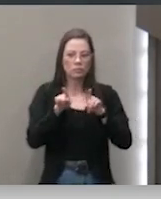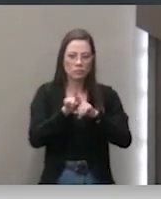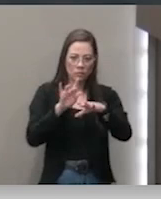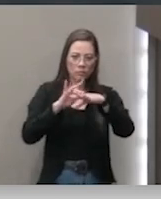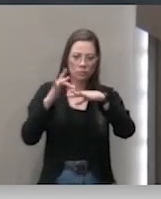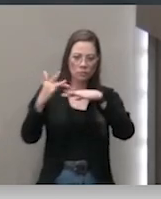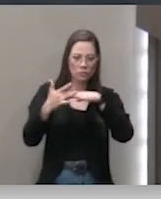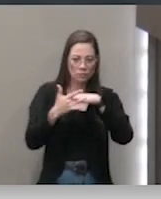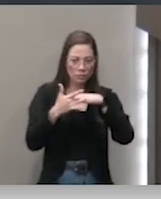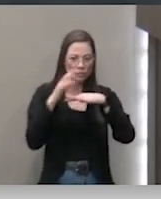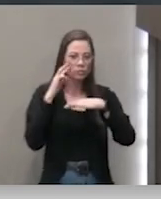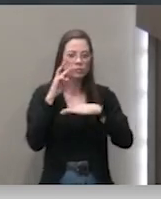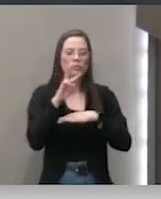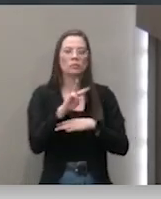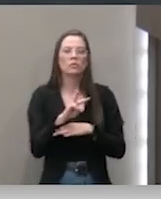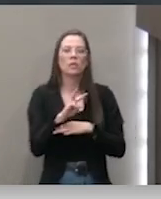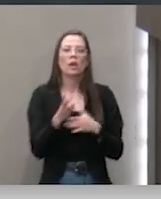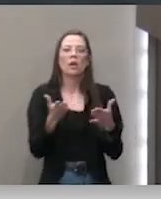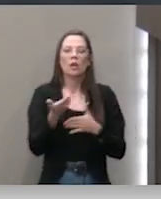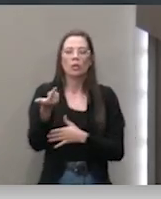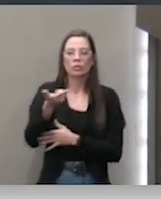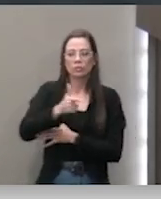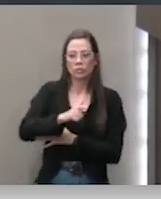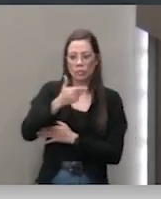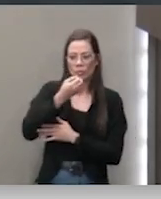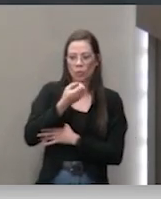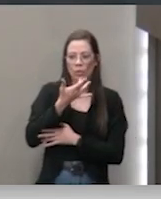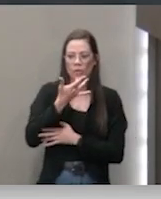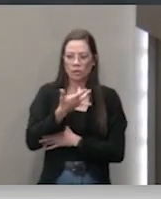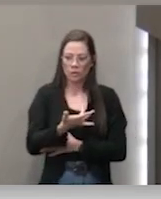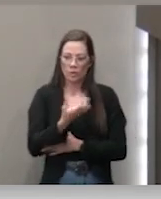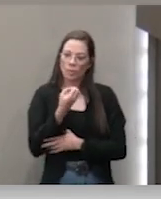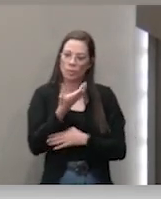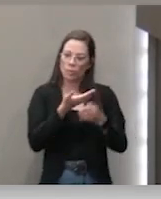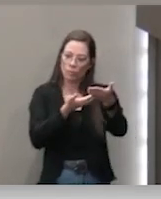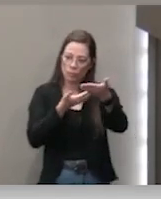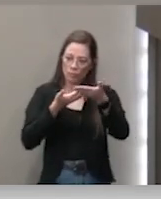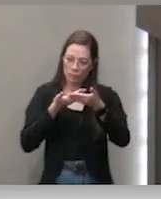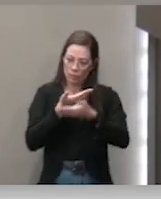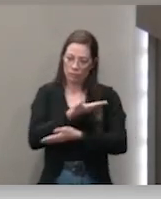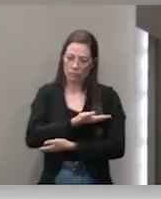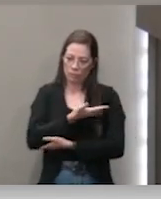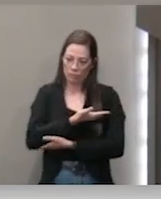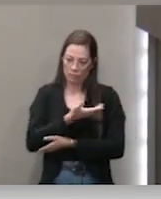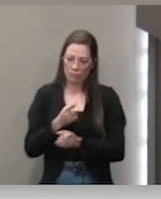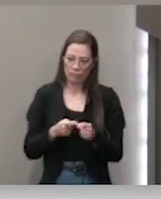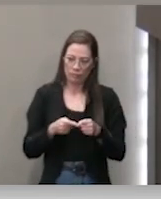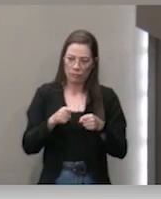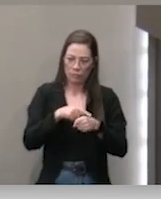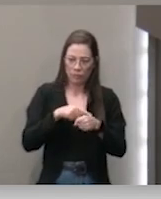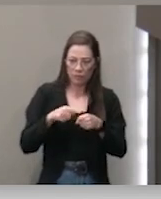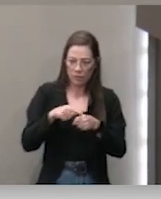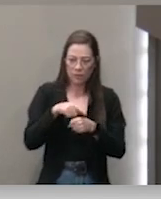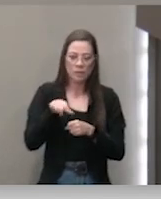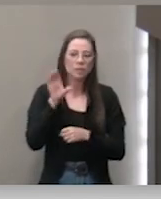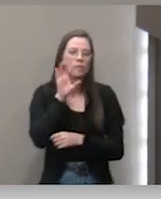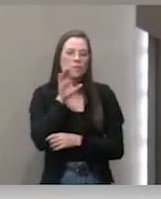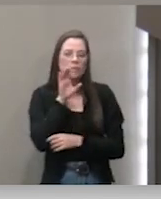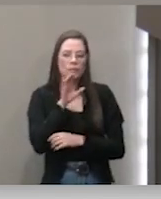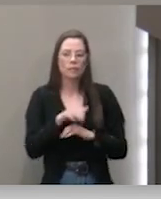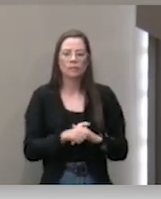redes sociais. E, novamente, uma boa tarde aí, um bem-vindo aos nossos amigos Gustavo e